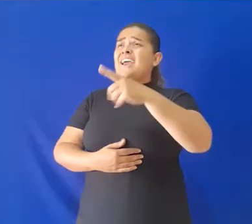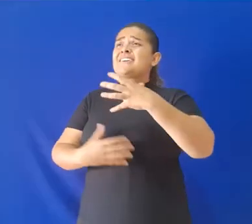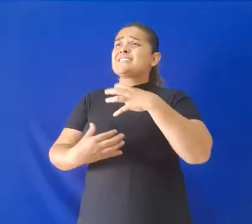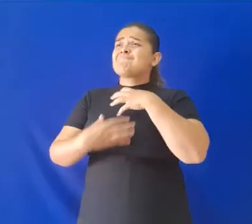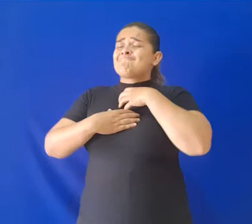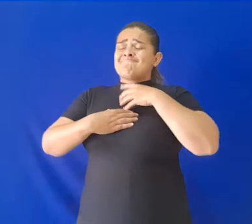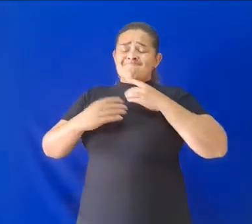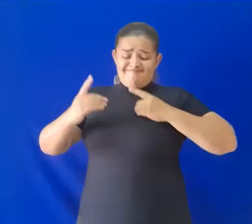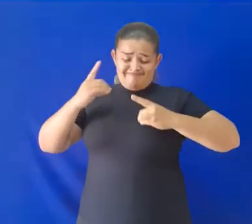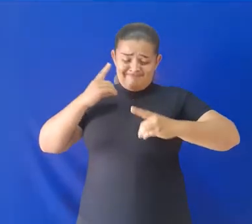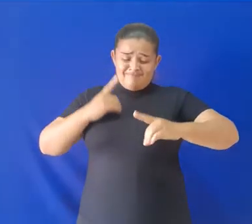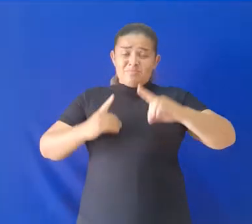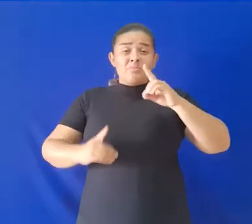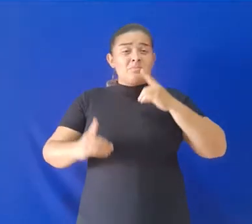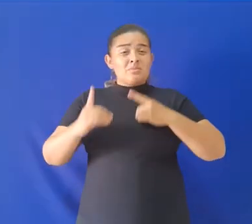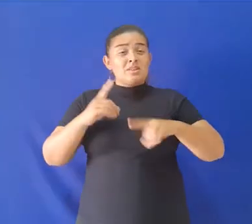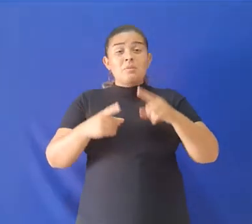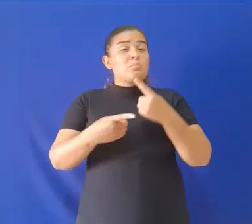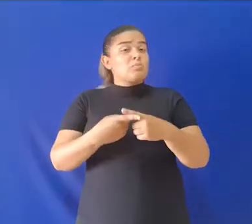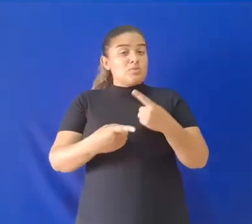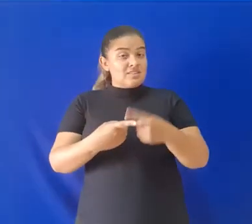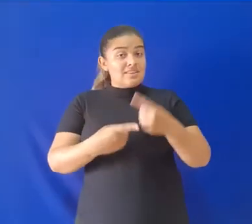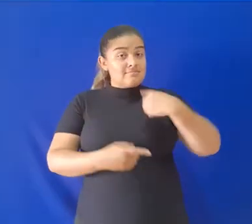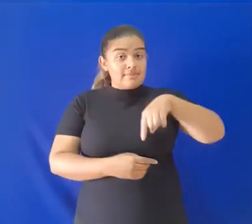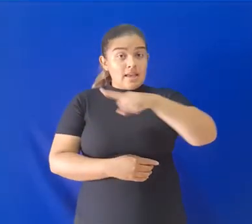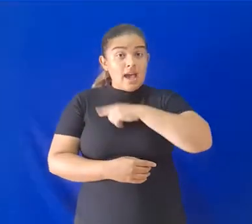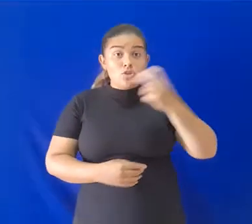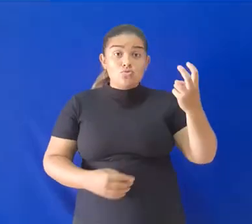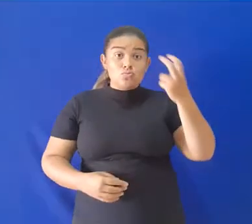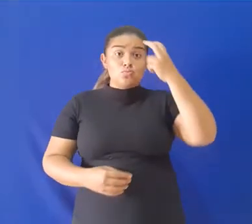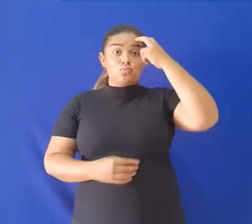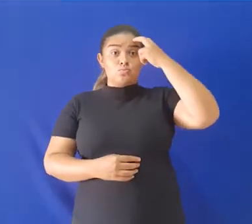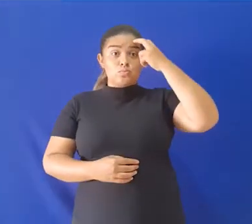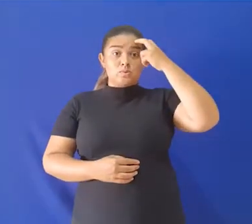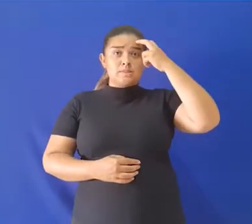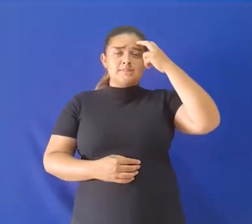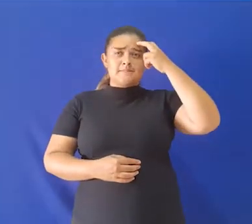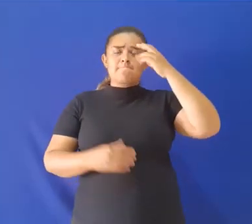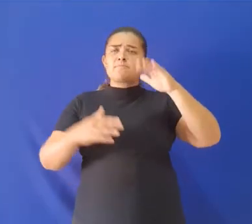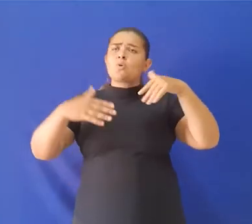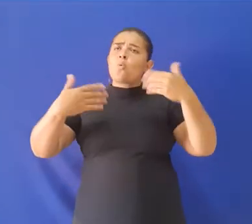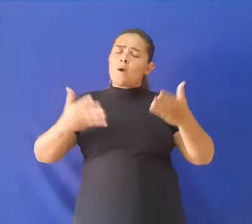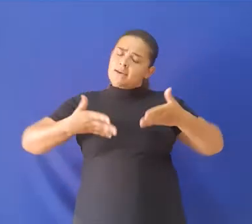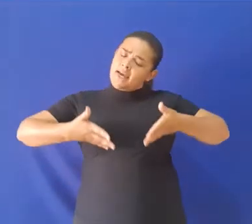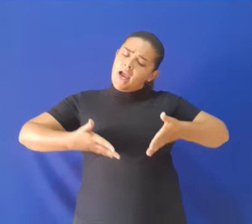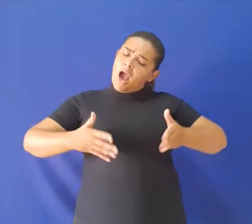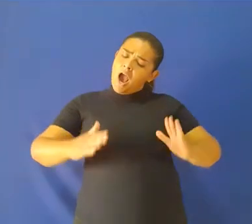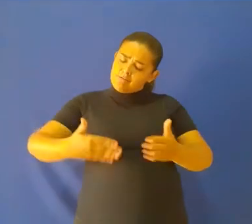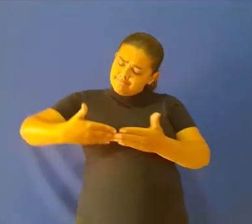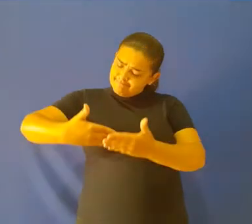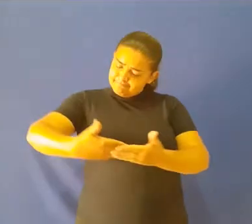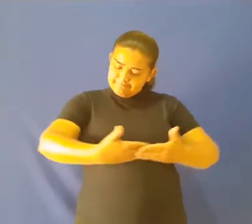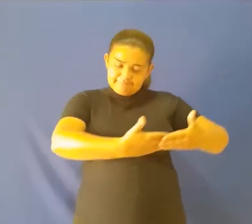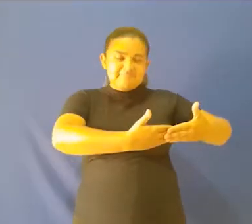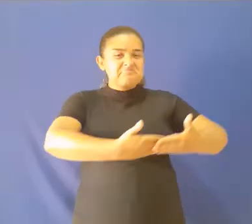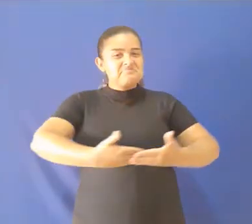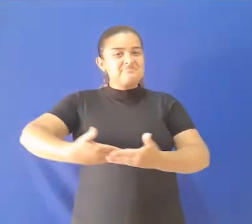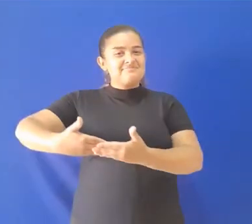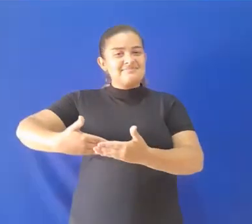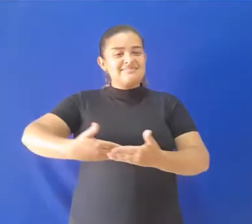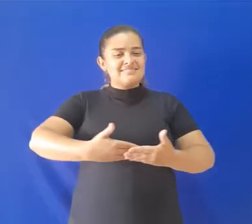comum eles se sentirem deprimidos. Por quê? Porque a nossa cultura dá conta de que